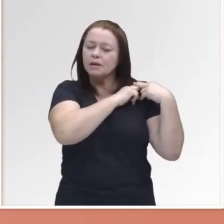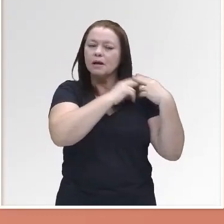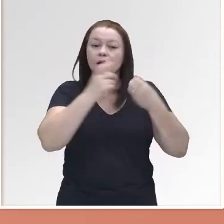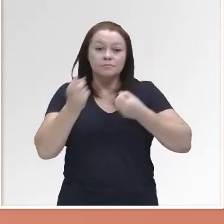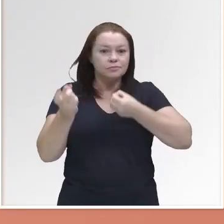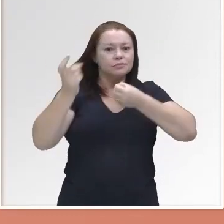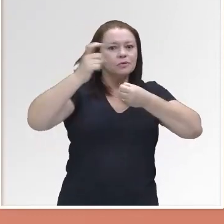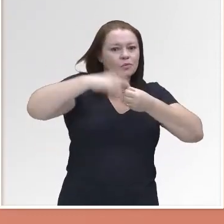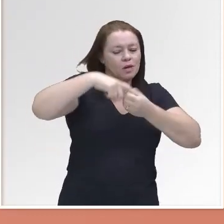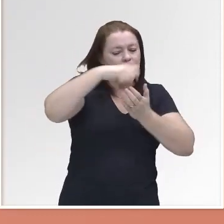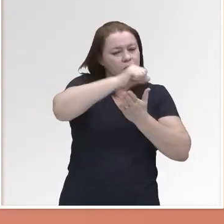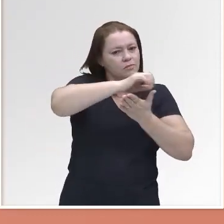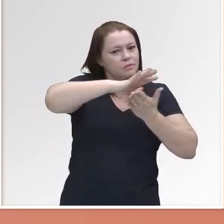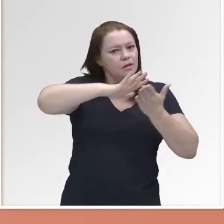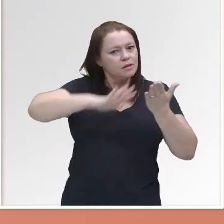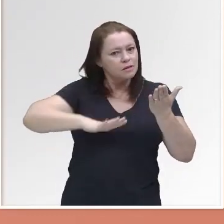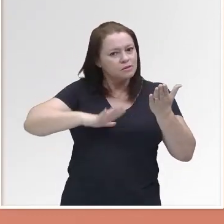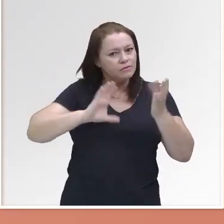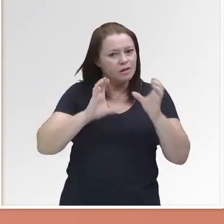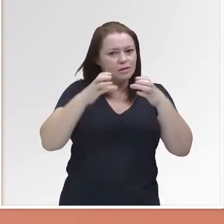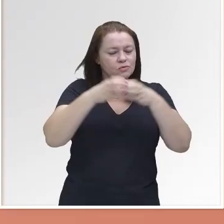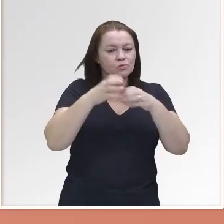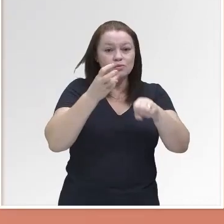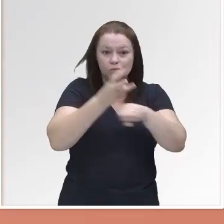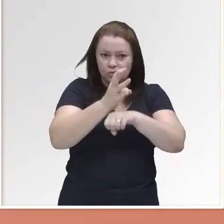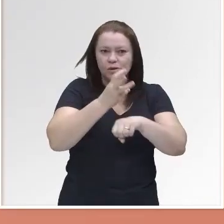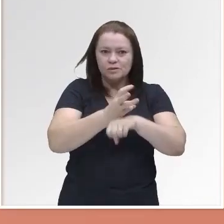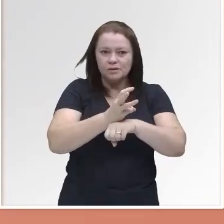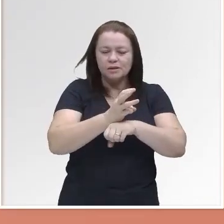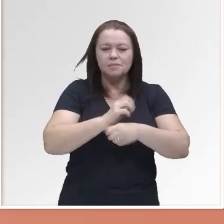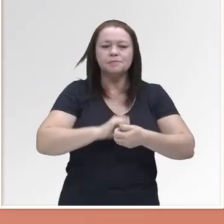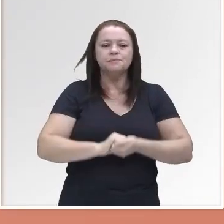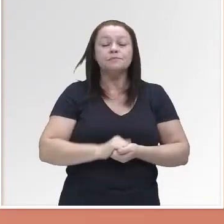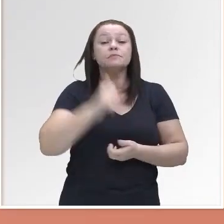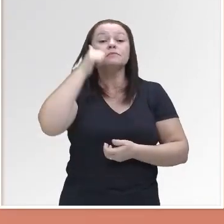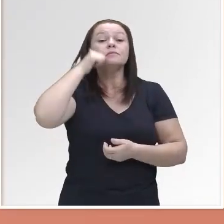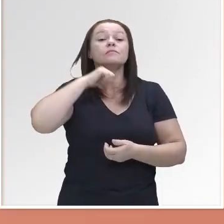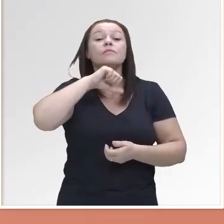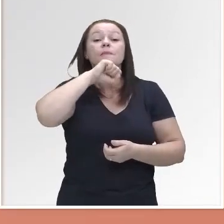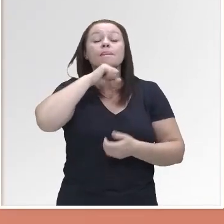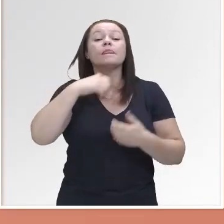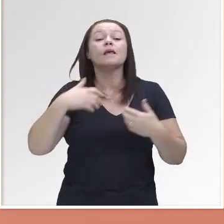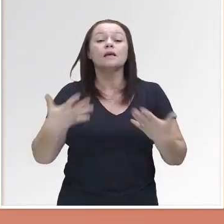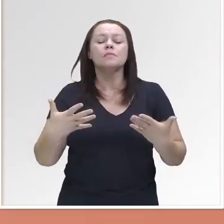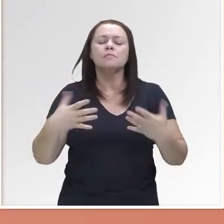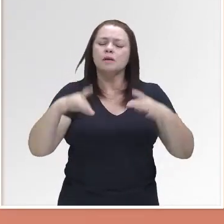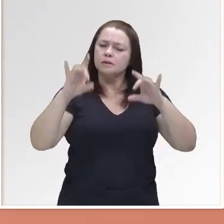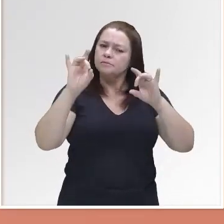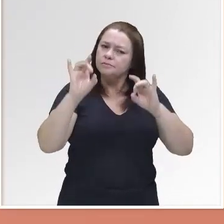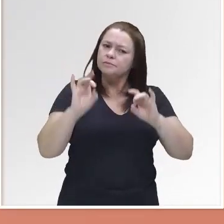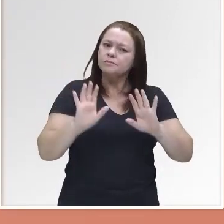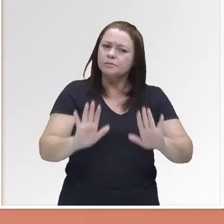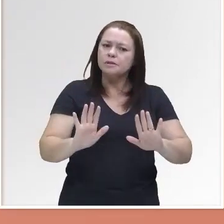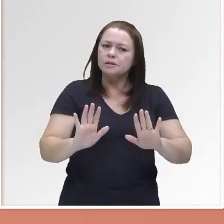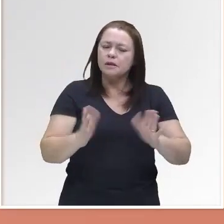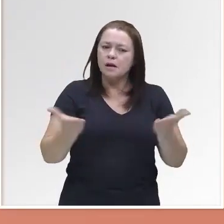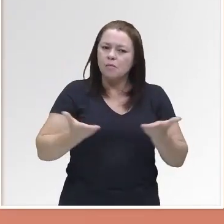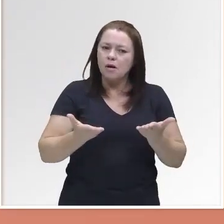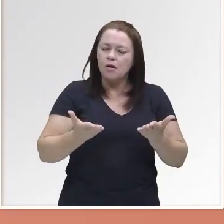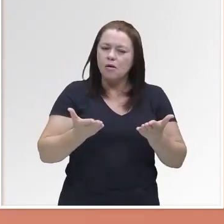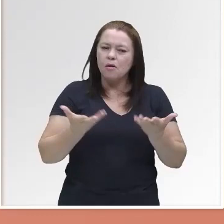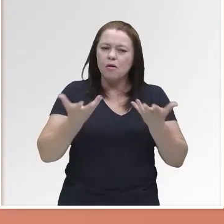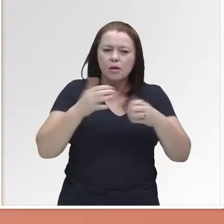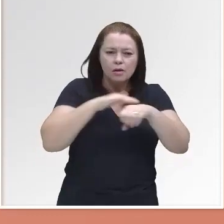das atividades dos grupos. E mamãe, em especial para você agora,